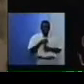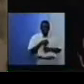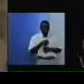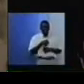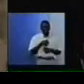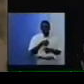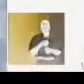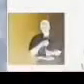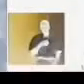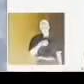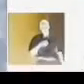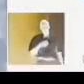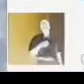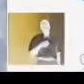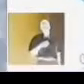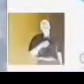a exemplo